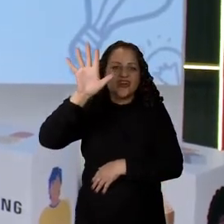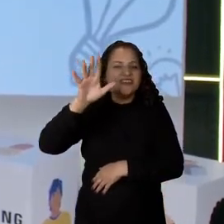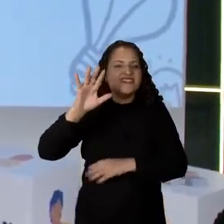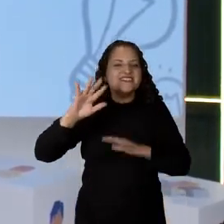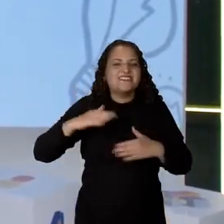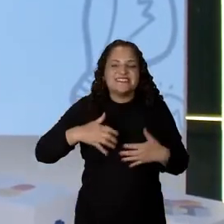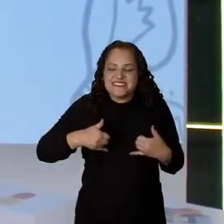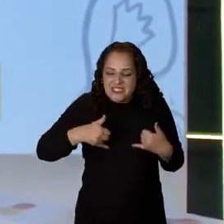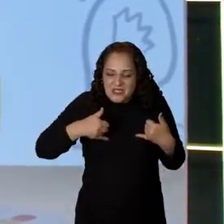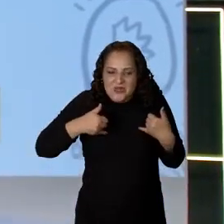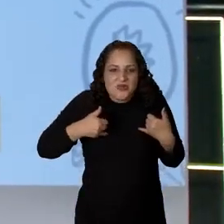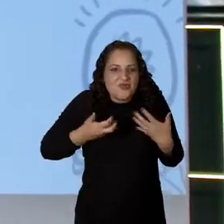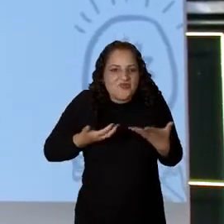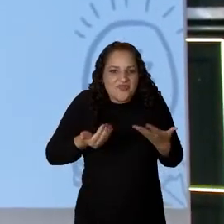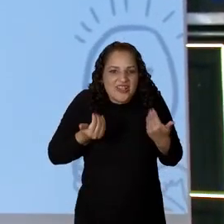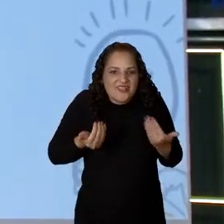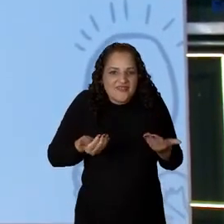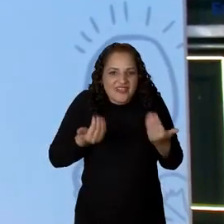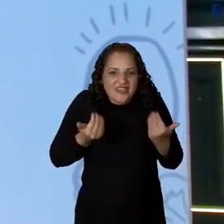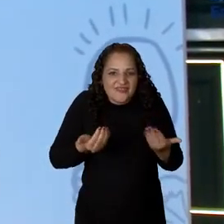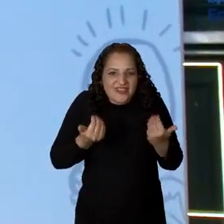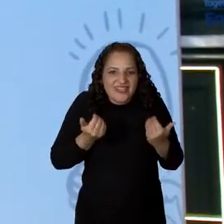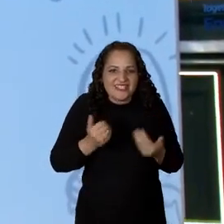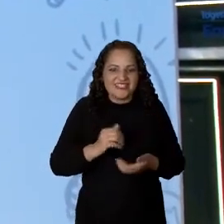Cheguem mais!